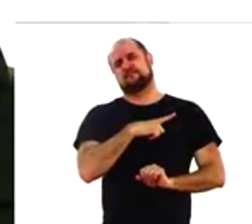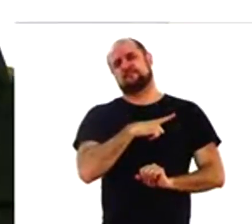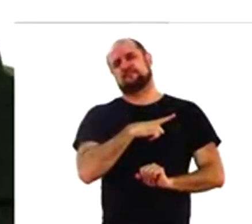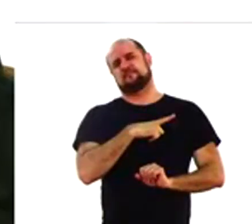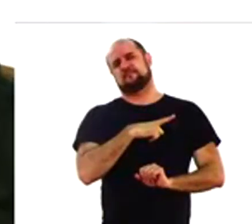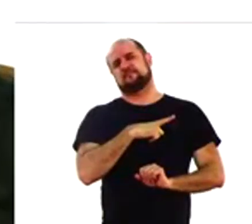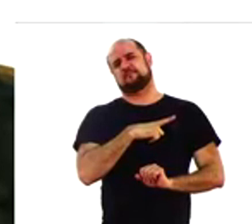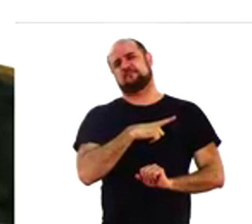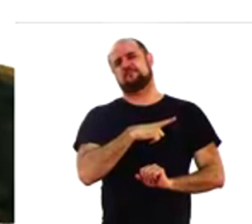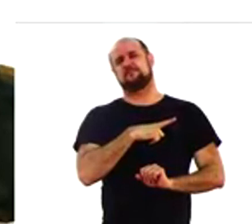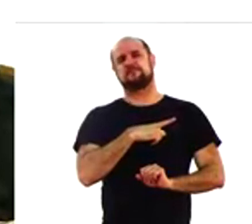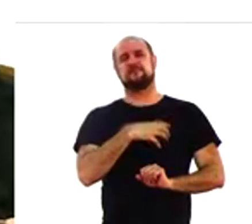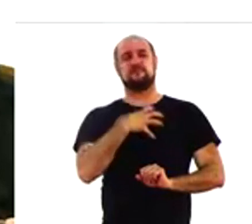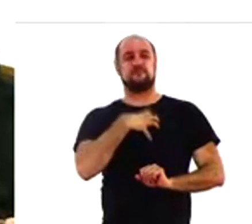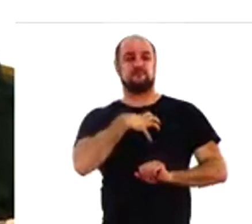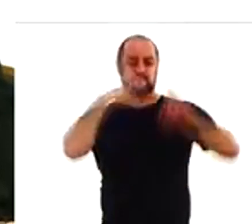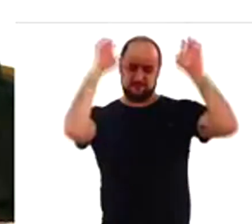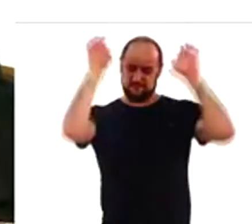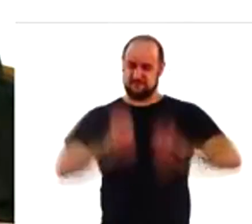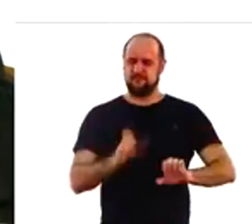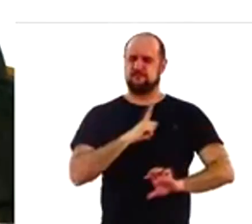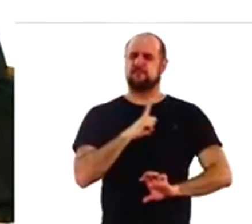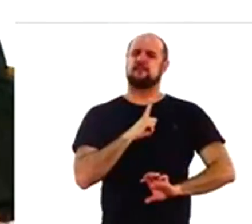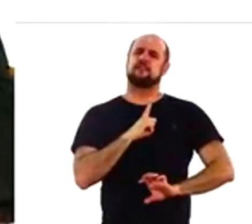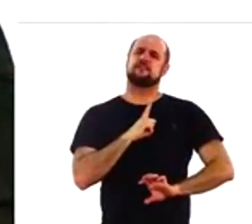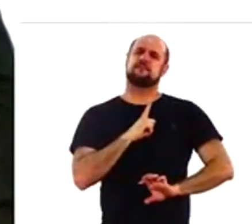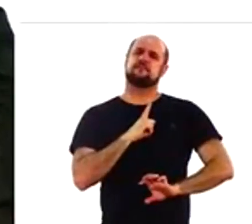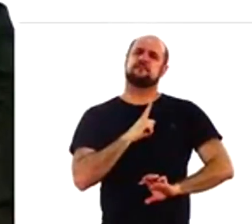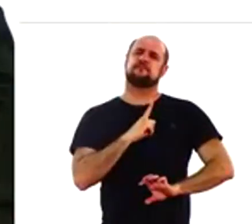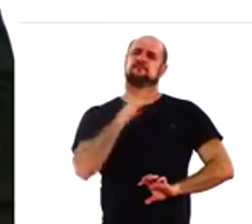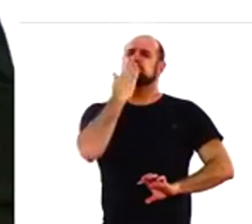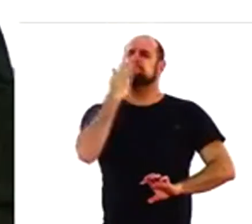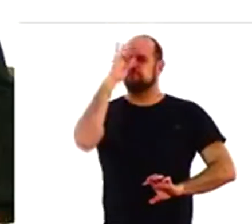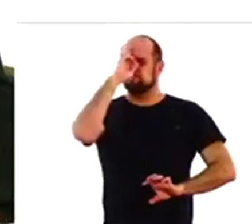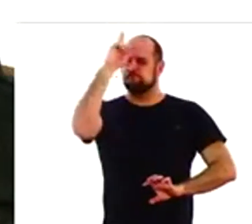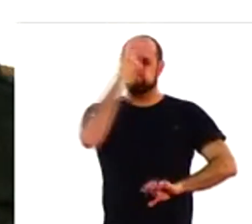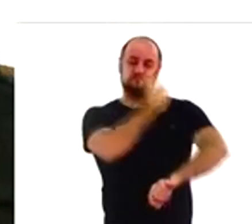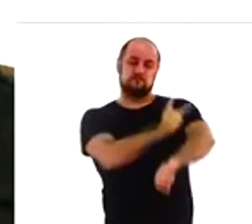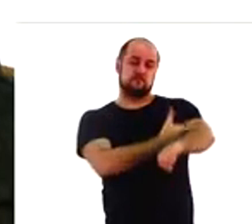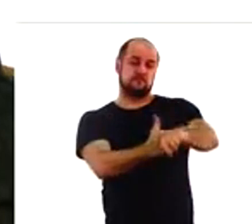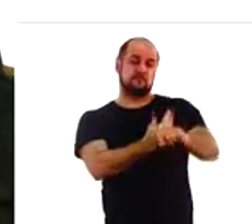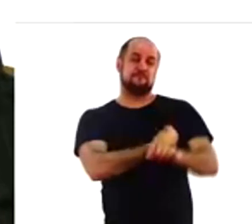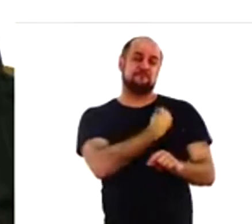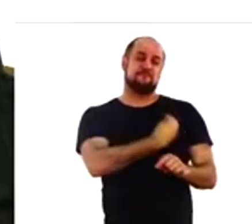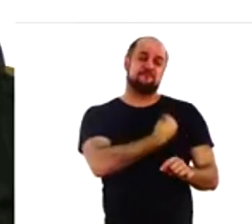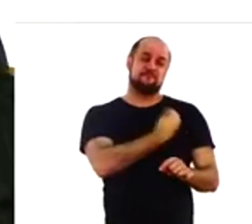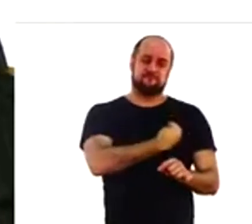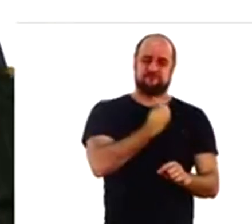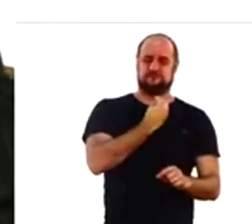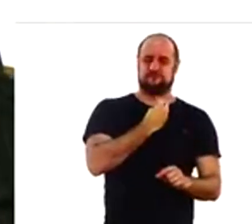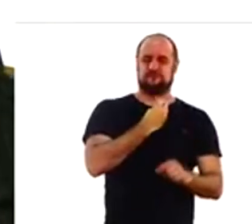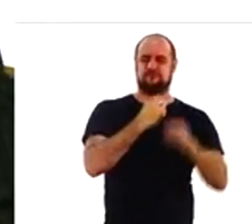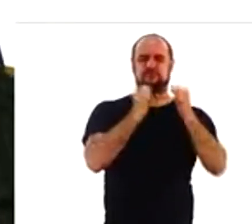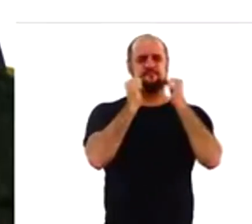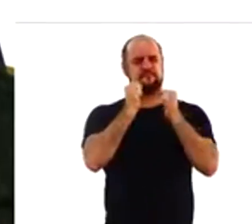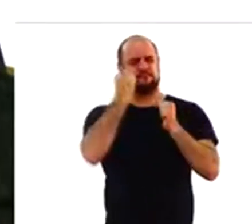o efeito moral da salvação. Senhor, dá-nos a educação para viver. Dá-nos, Senhor, o